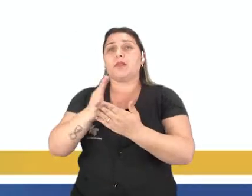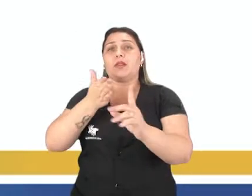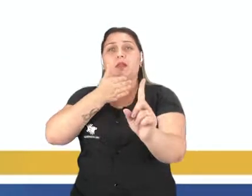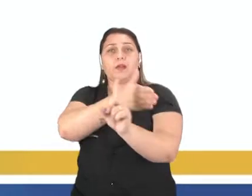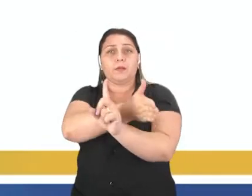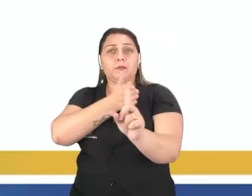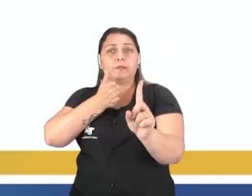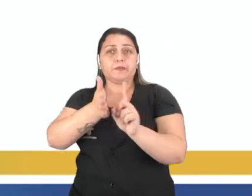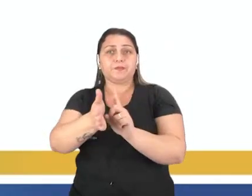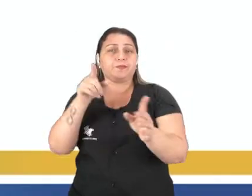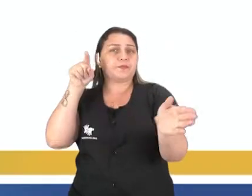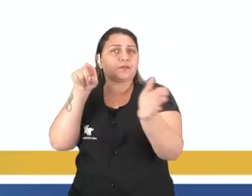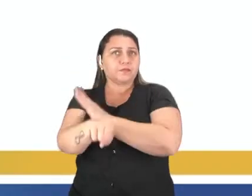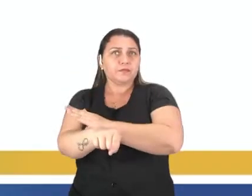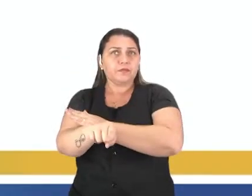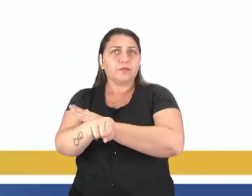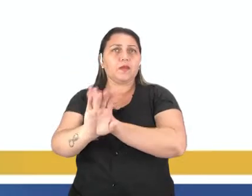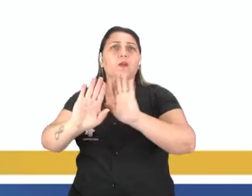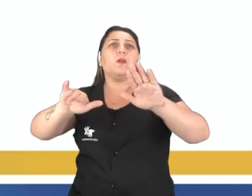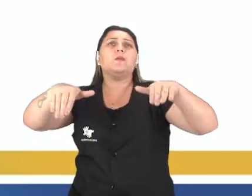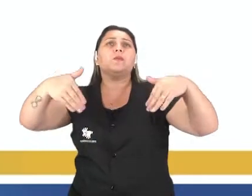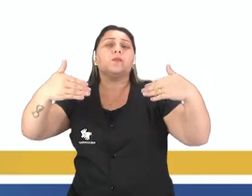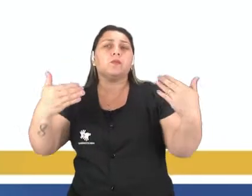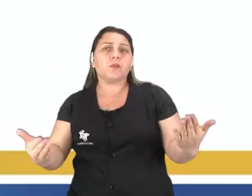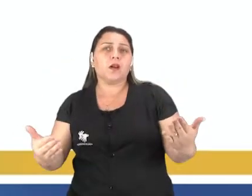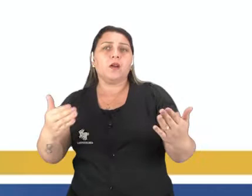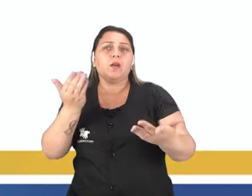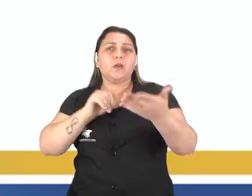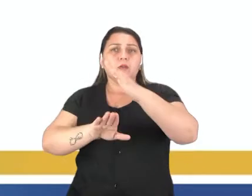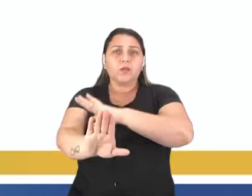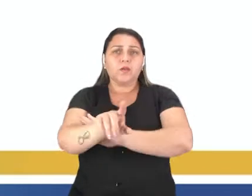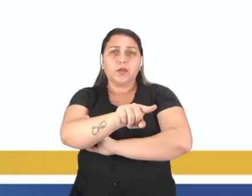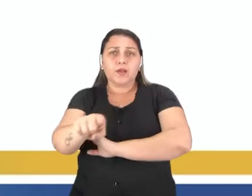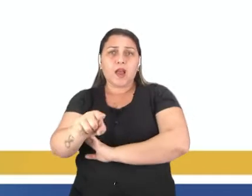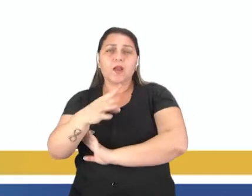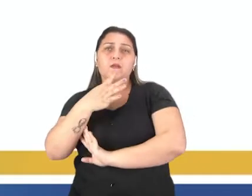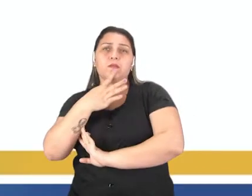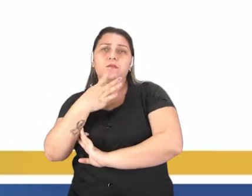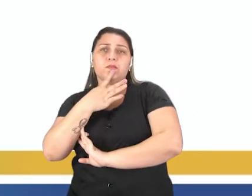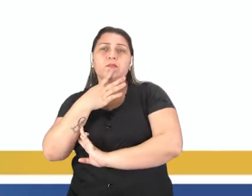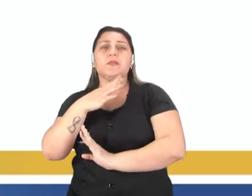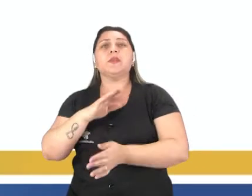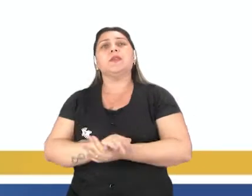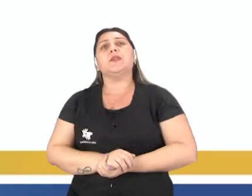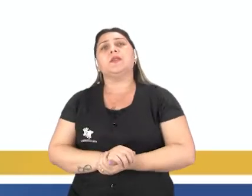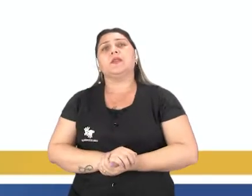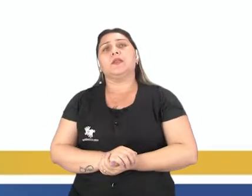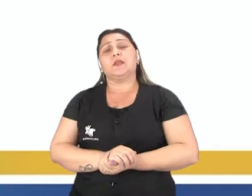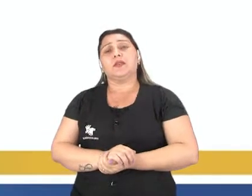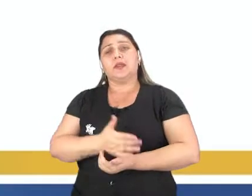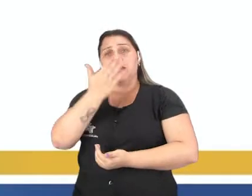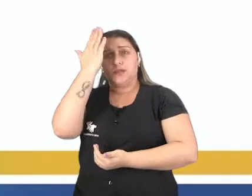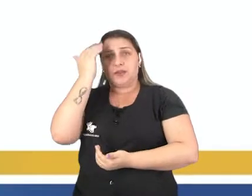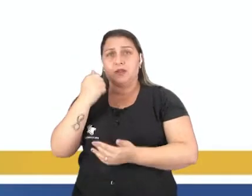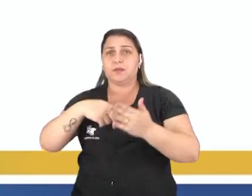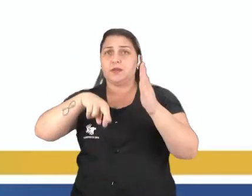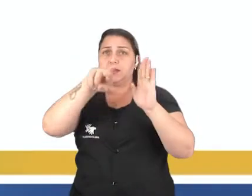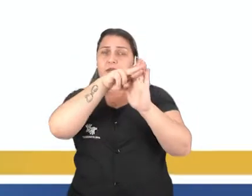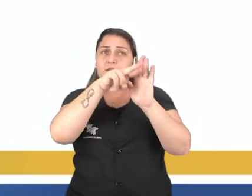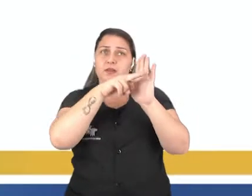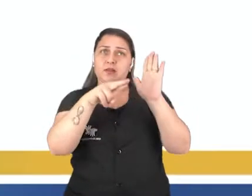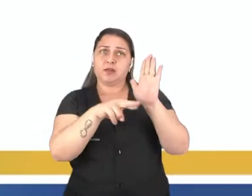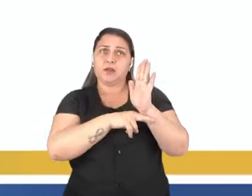modalidades e a pergunta é, né, qual artes marciais vocês conhecem, né? Sabem as suas regras? Já tá aí o